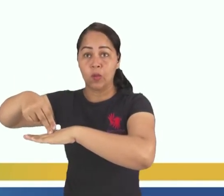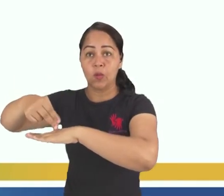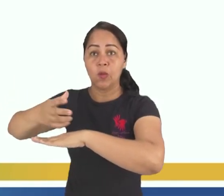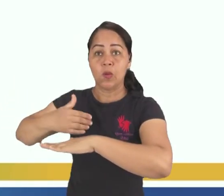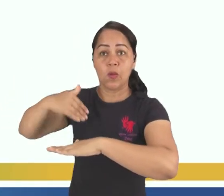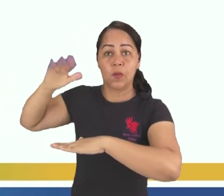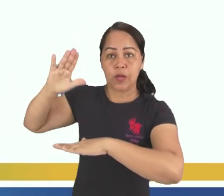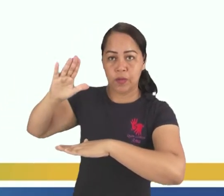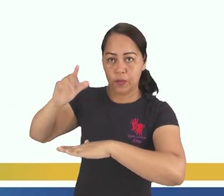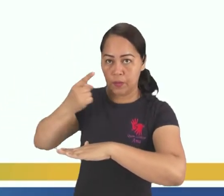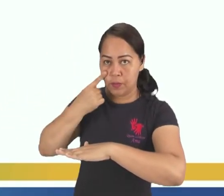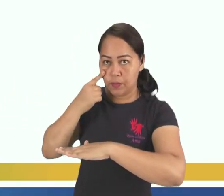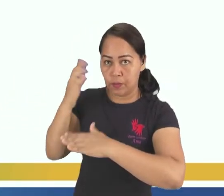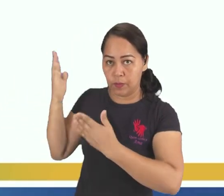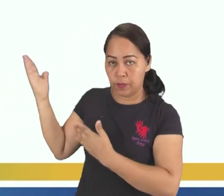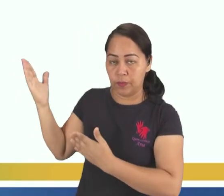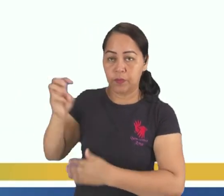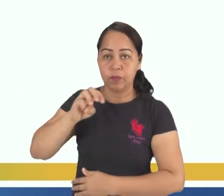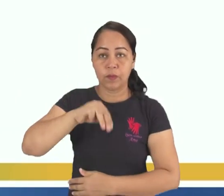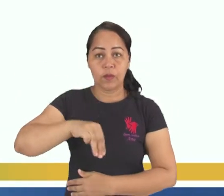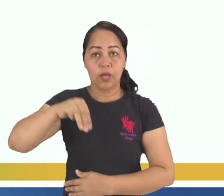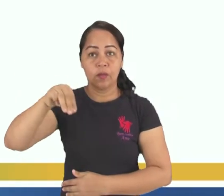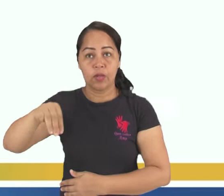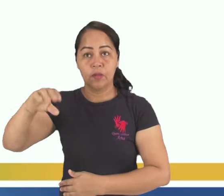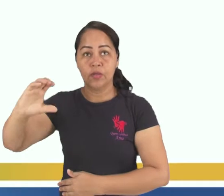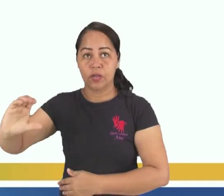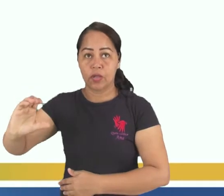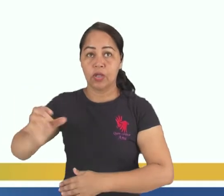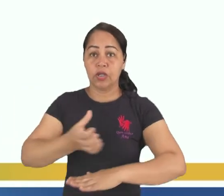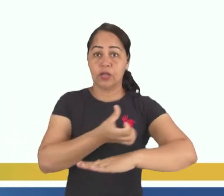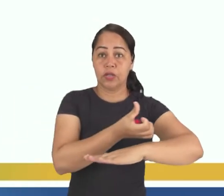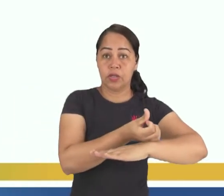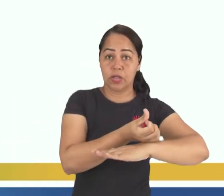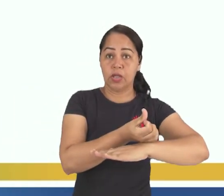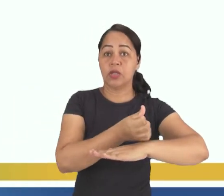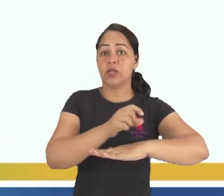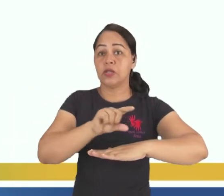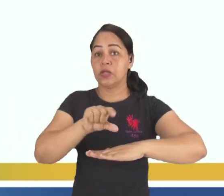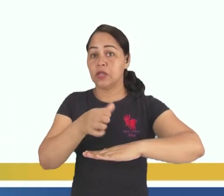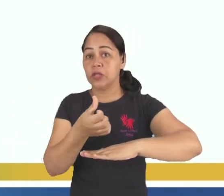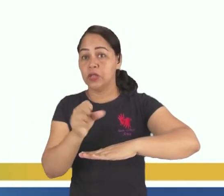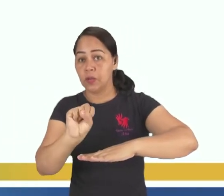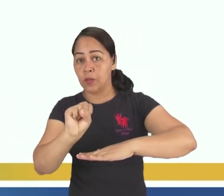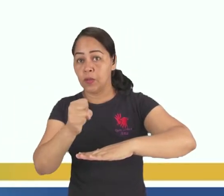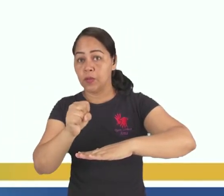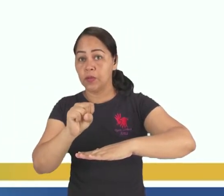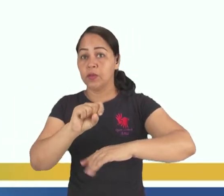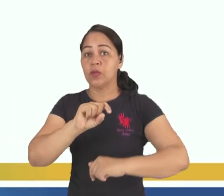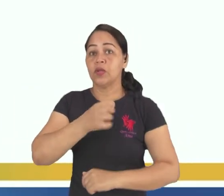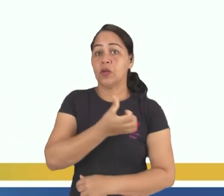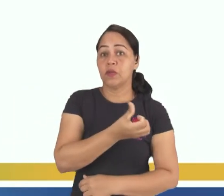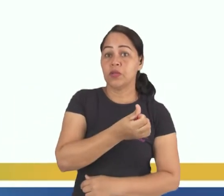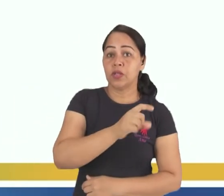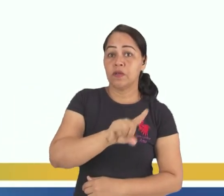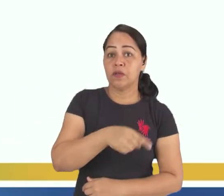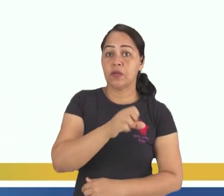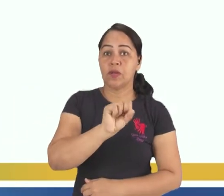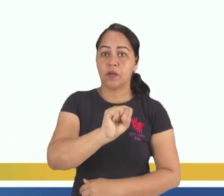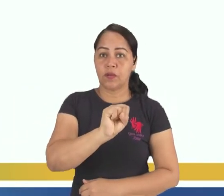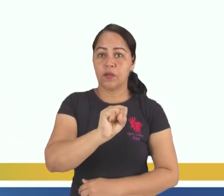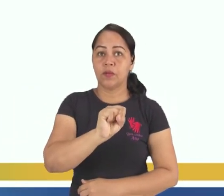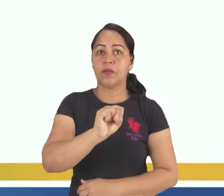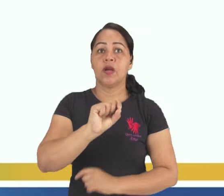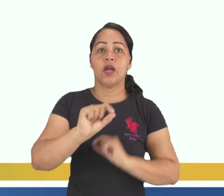aqui. Então, o MMC de 6 e 8, você já sabe fazer, o menor múltiplo comum entre 6 e 8 é